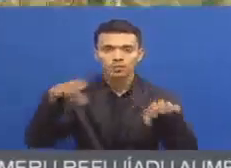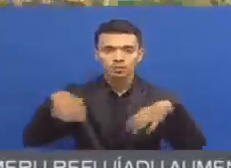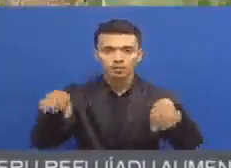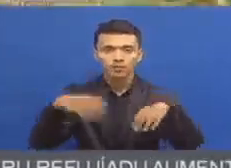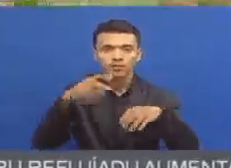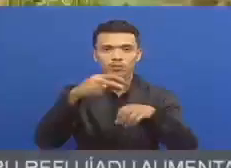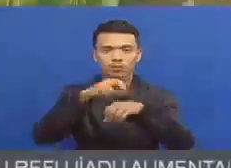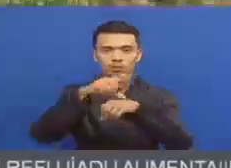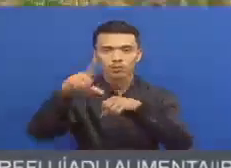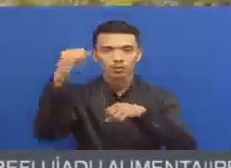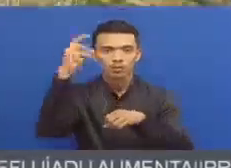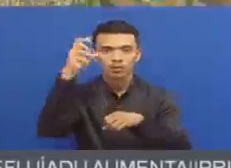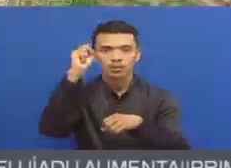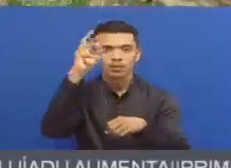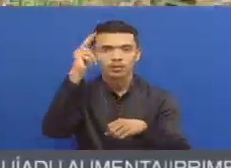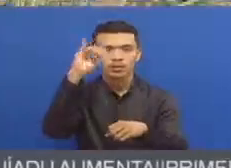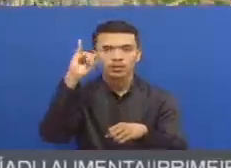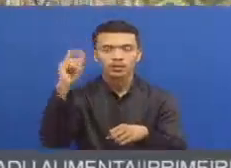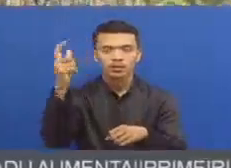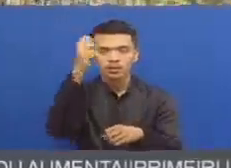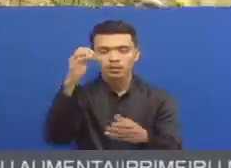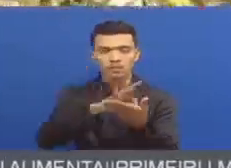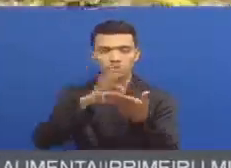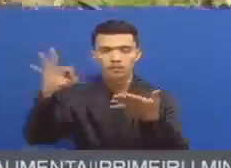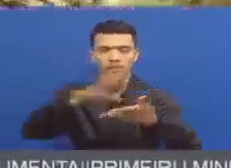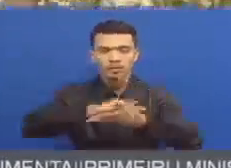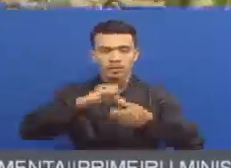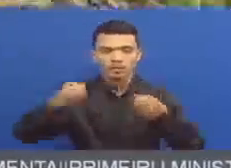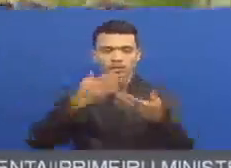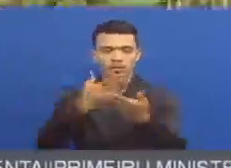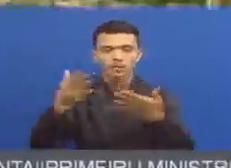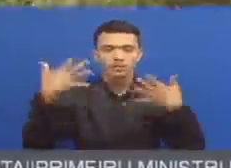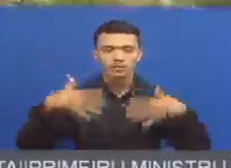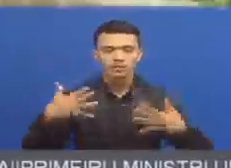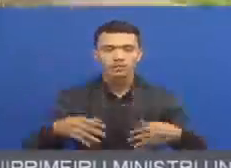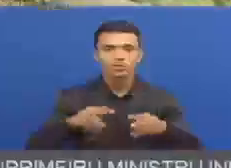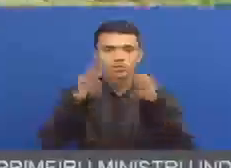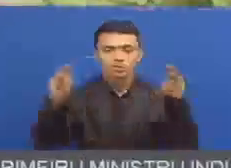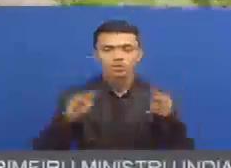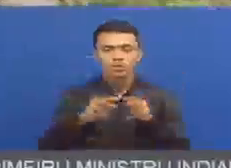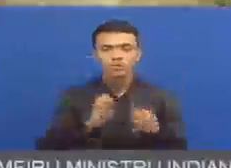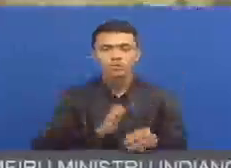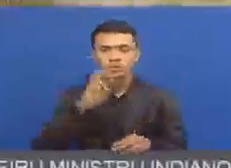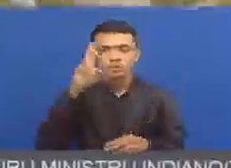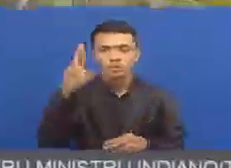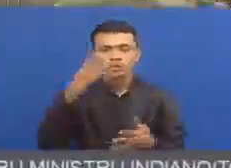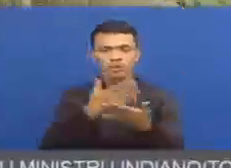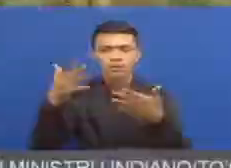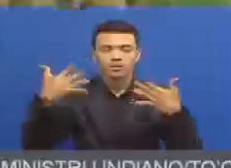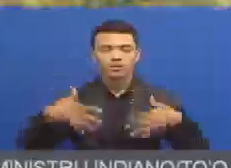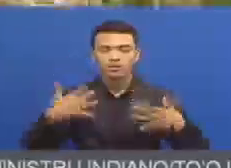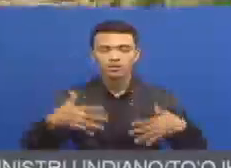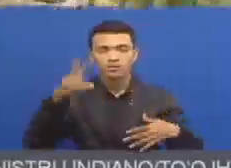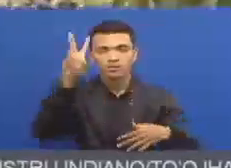Nacional de Inteligência SNI. Terça-feira, né? Halo destruição para Granada Rua e Município Hermera. Arma explosiva rua